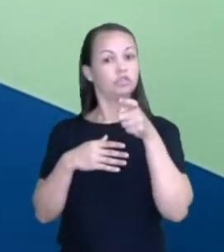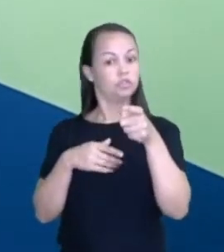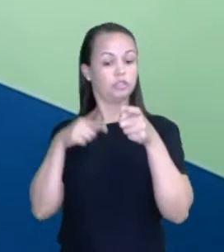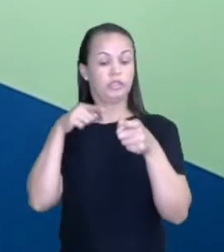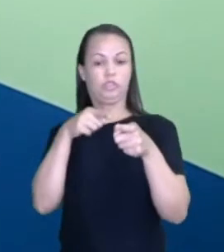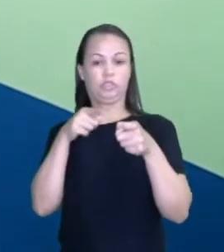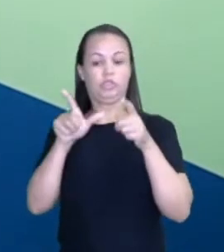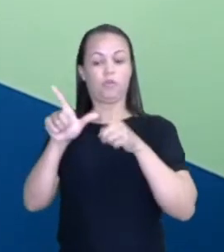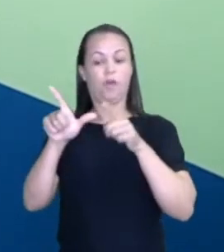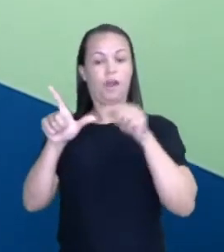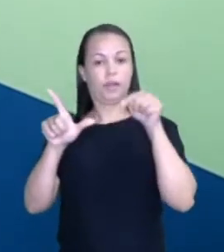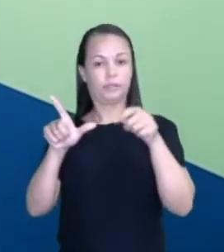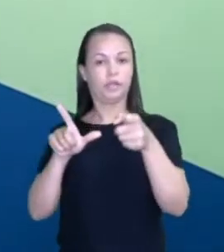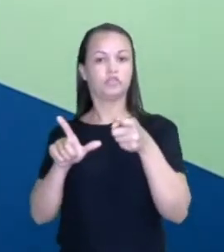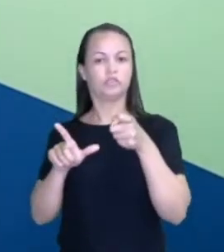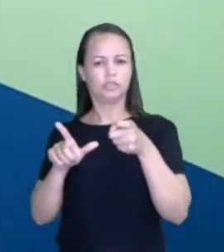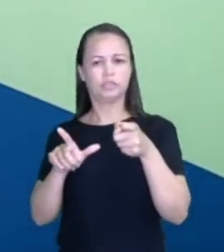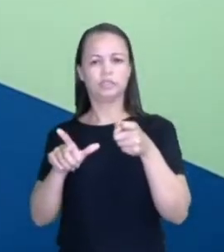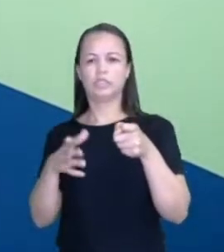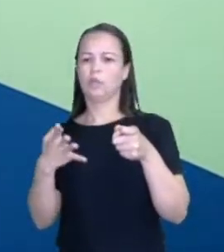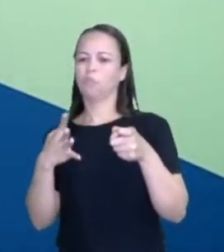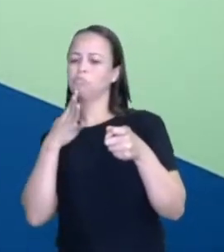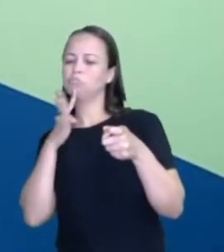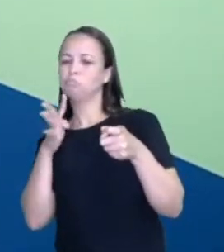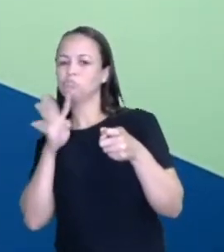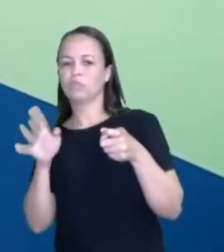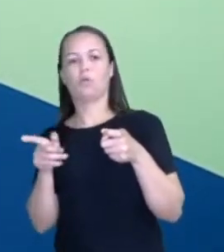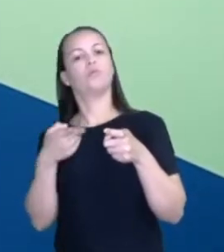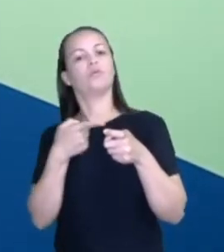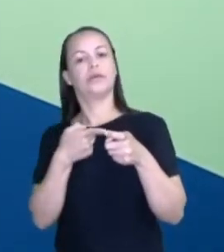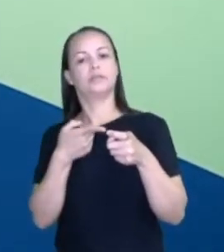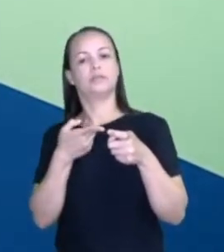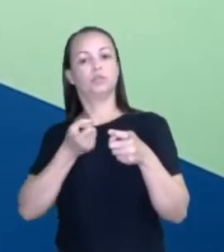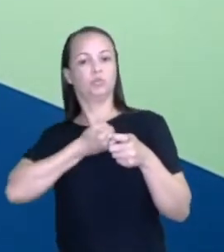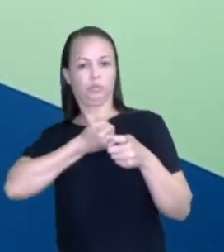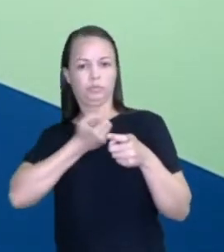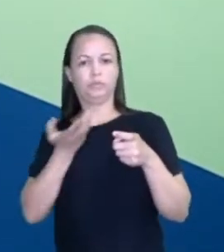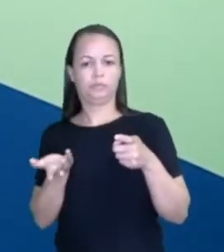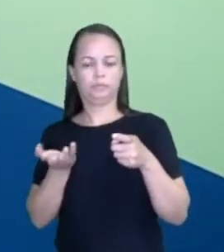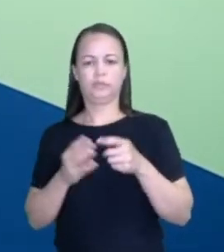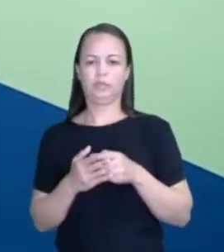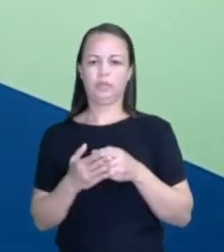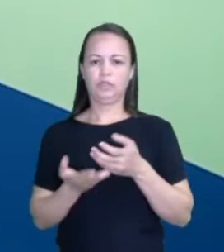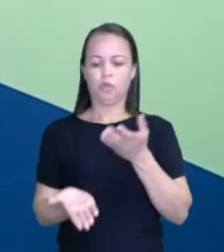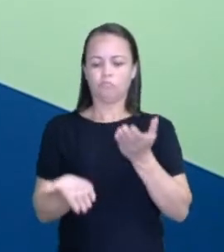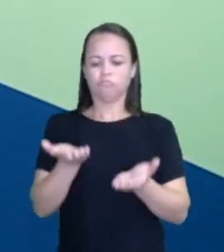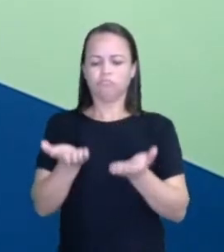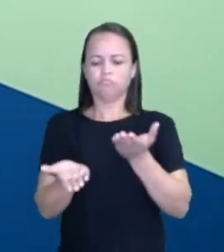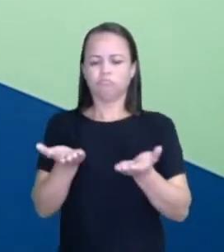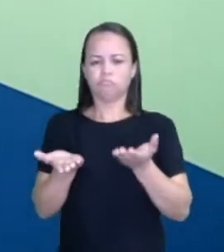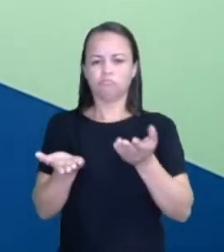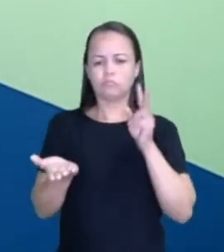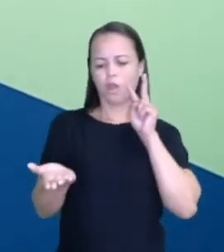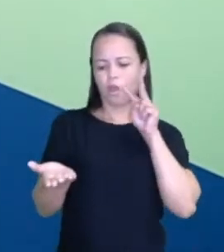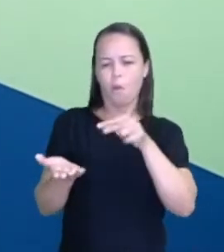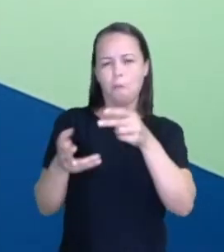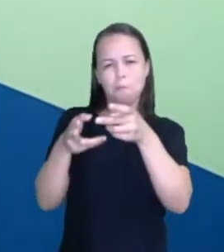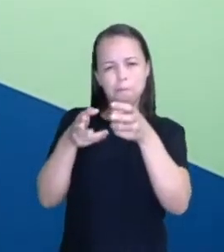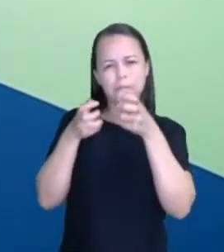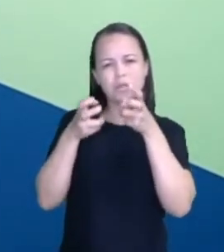termo desconhecido. Aí eu vou olhar para aqui, para a minha balança, e vou perceber o